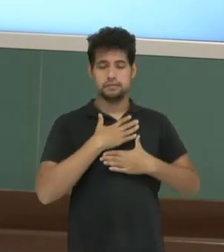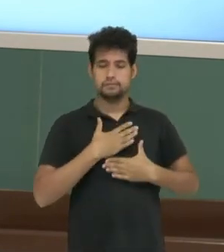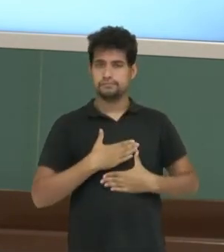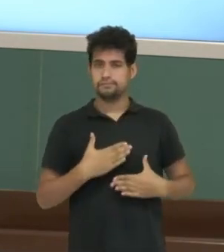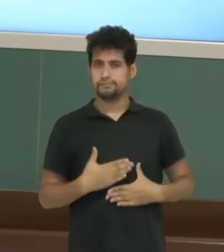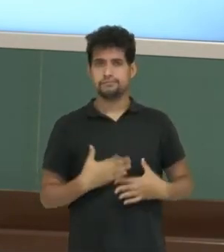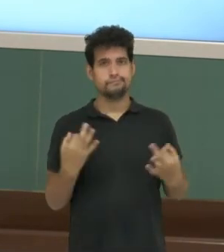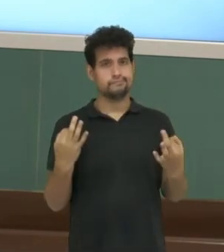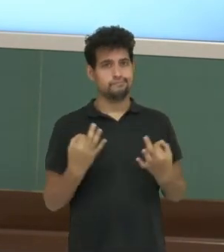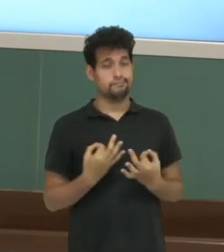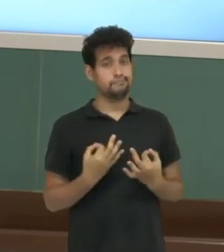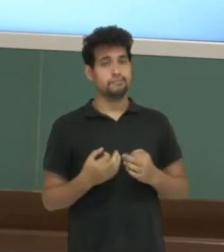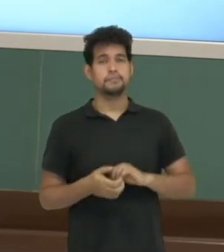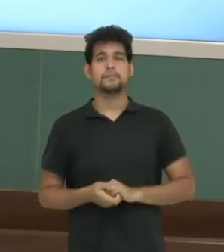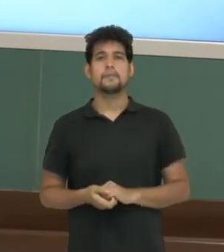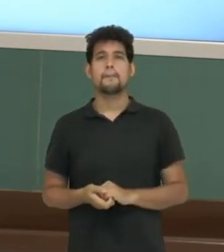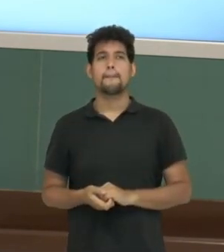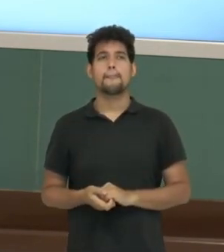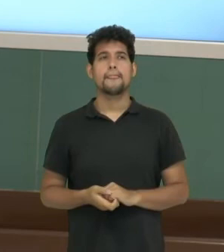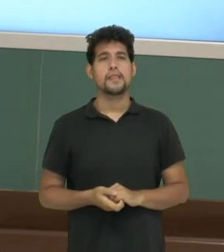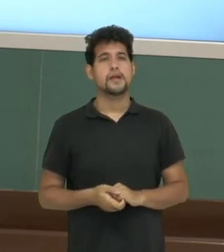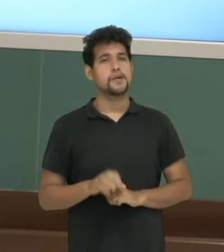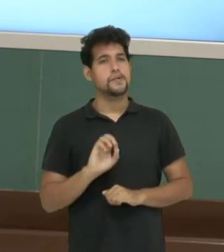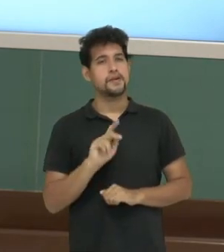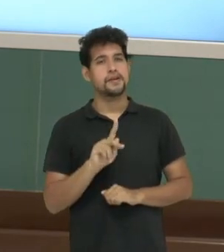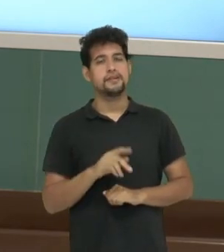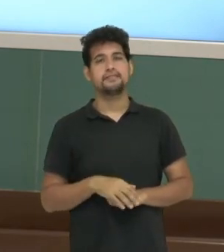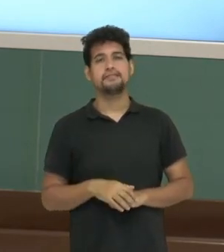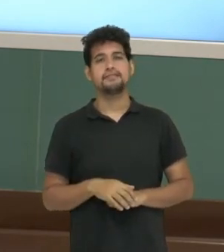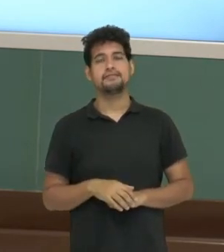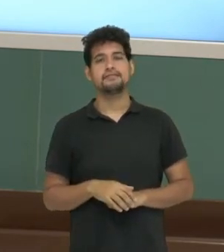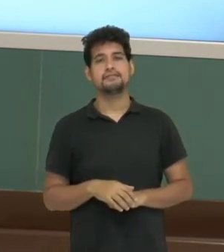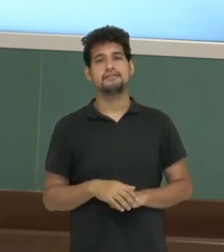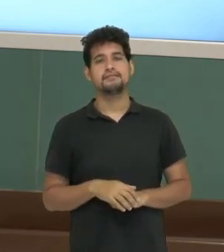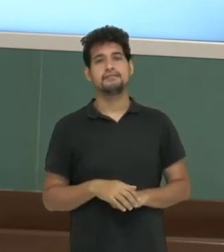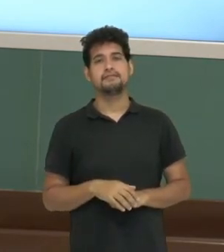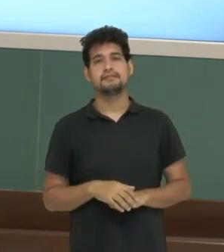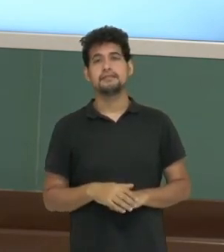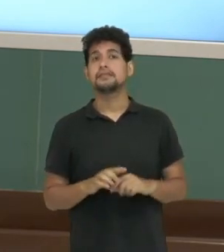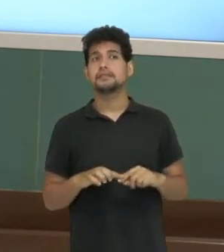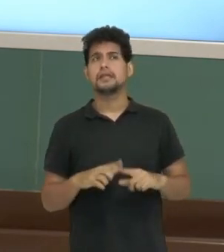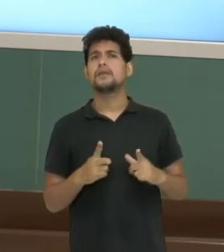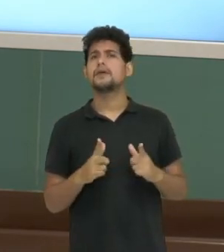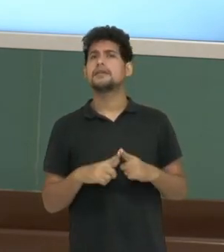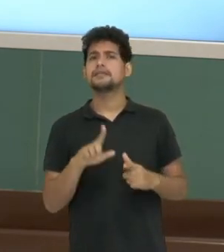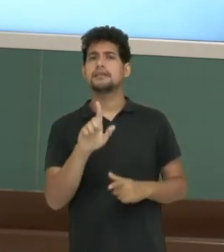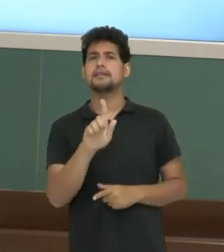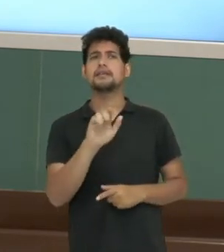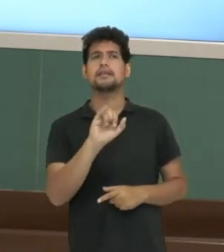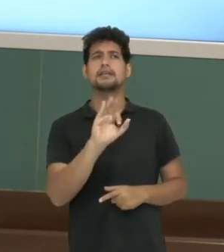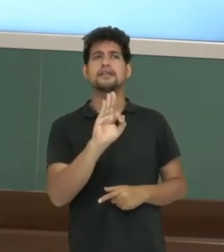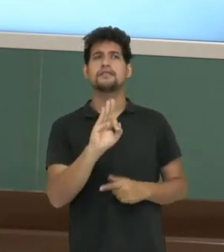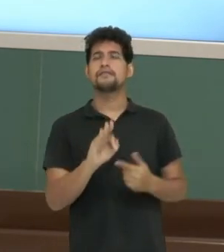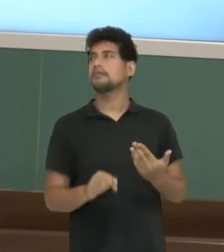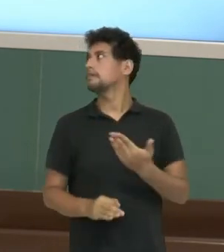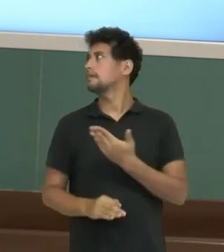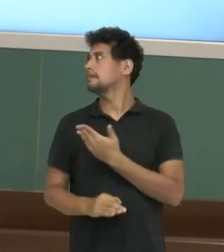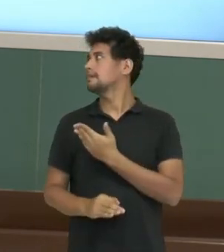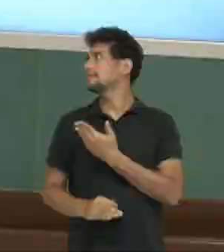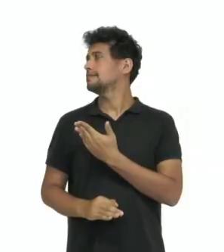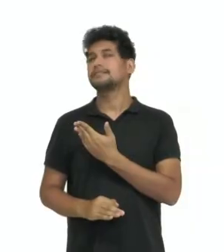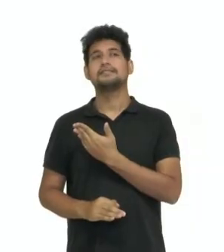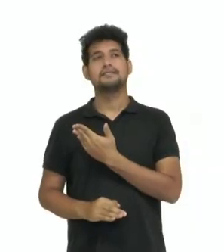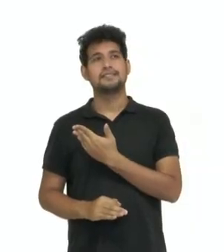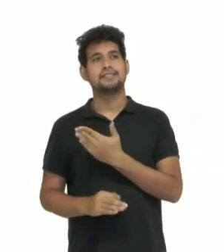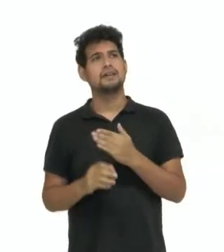dele bastante constante. Muito bem, então. E essa animação aqui, hein? Pelo jeito,